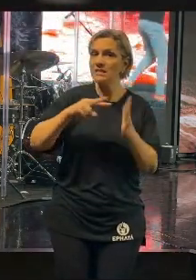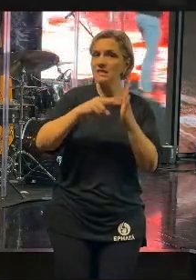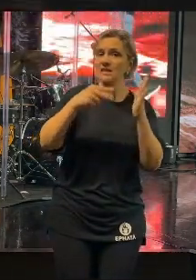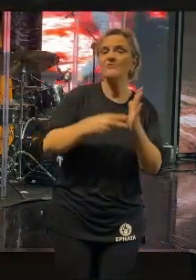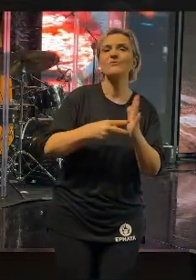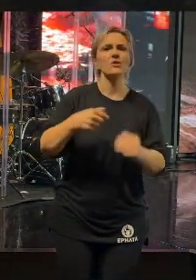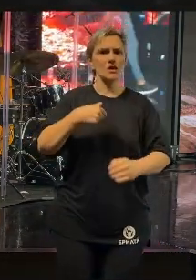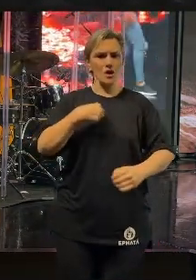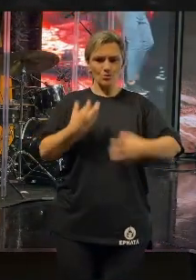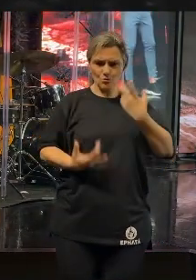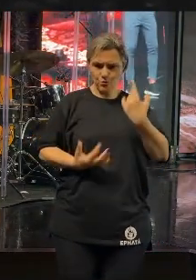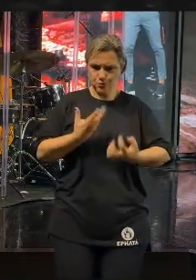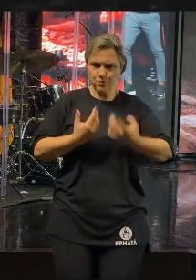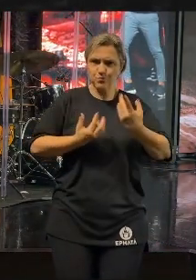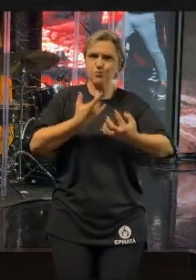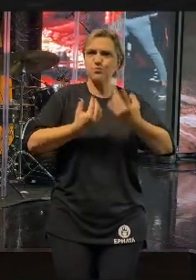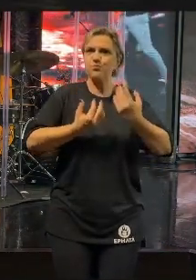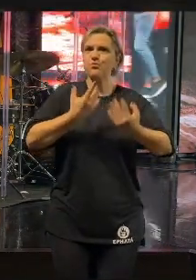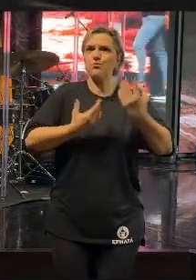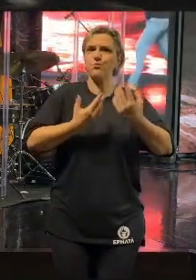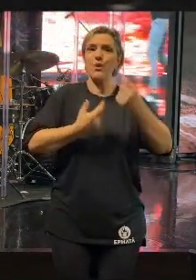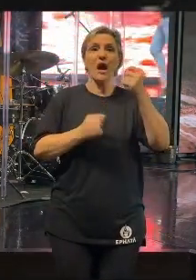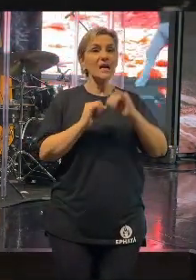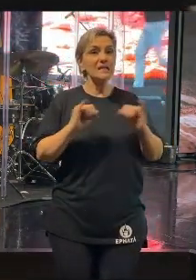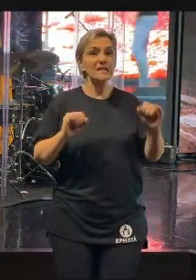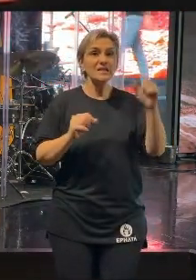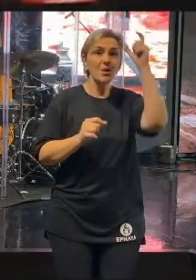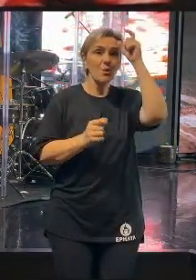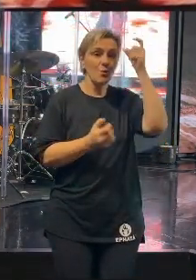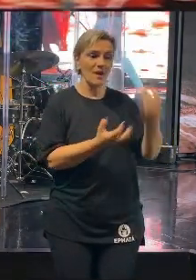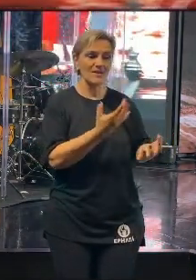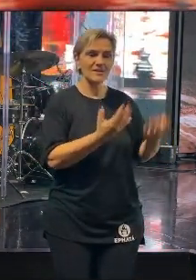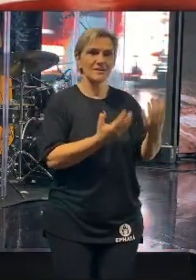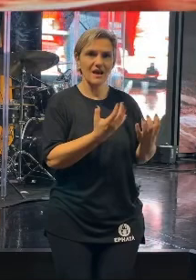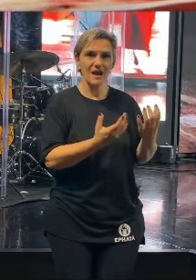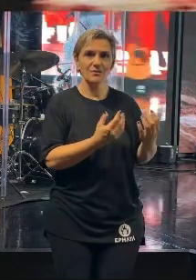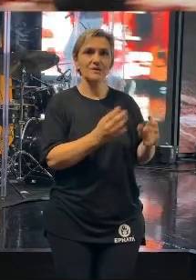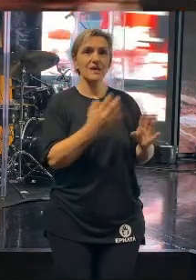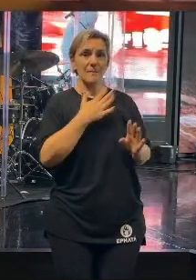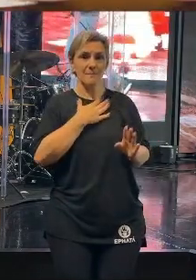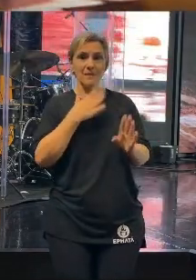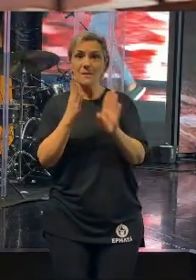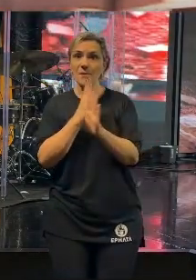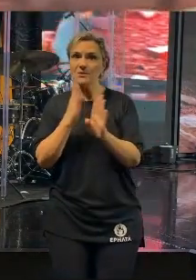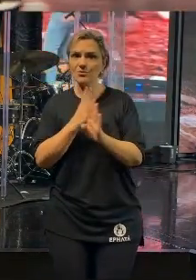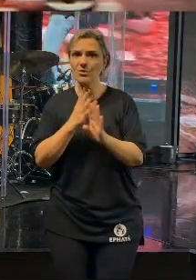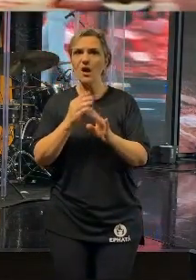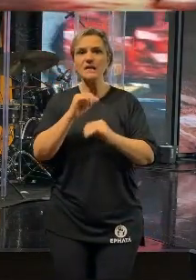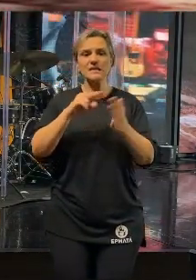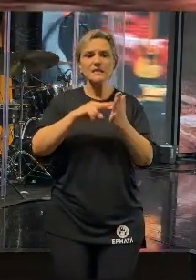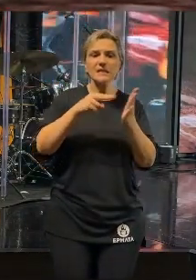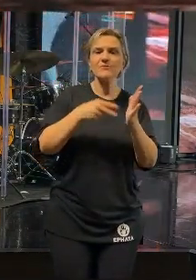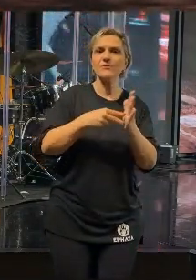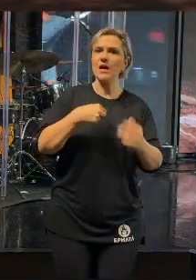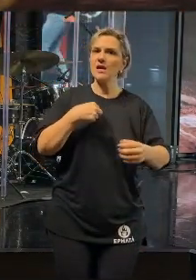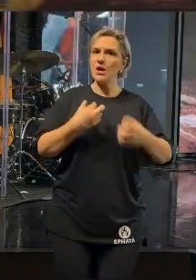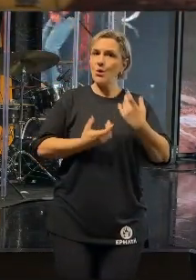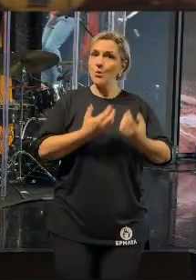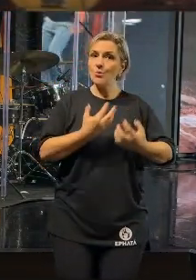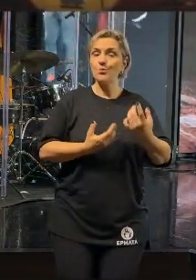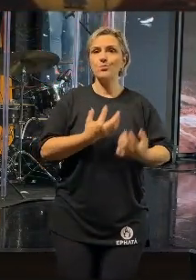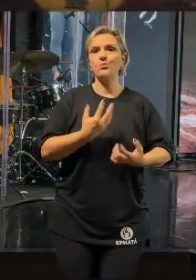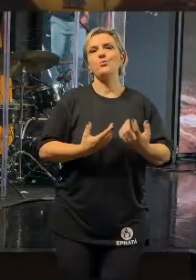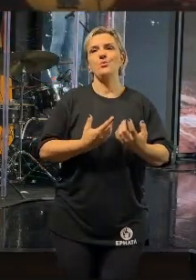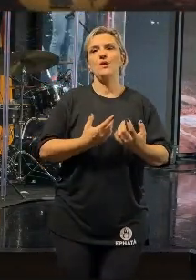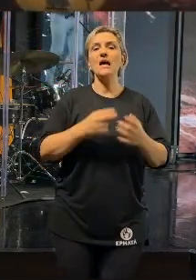estou incendiado. Se o inferno está me perseguindo, significa que eu estou em chama. Se o inferno está me